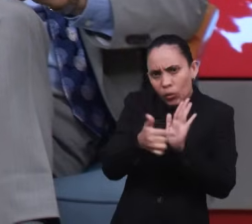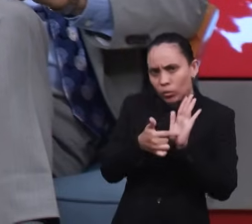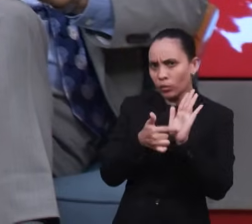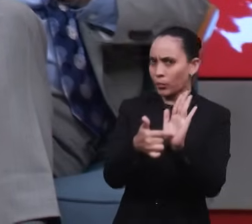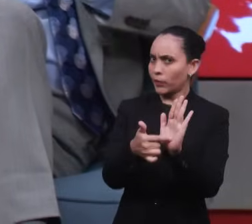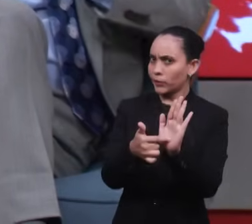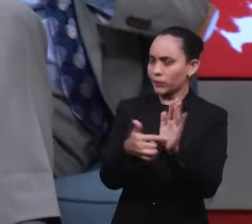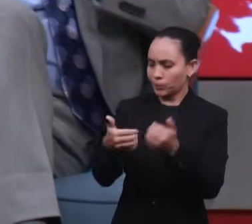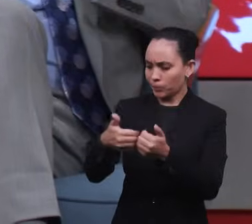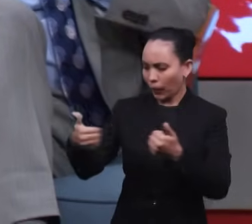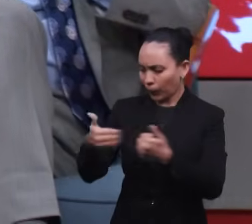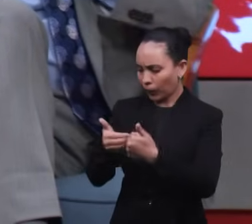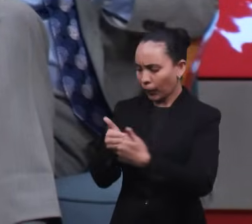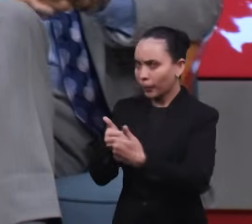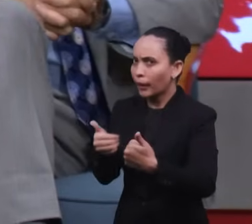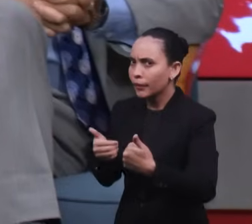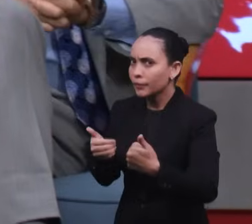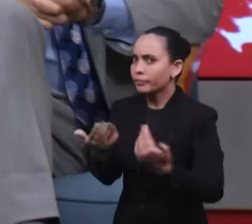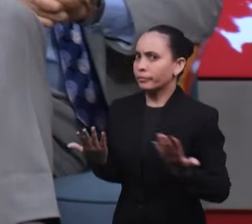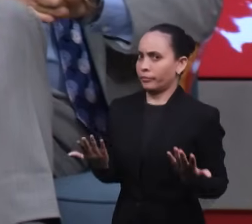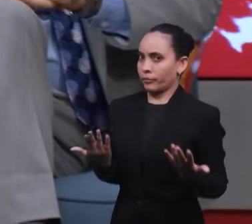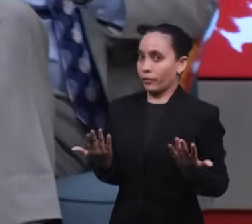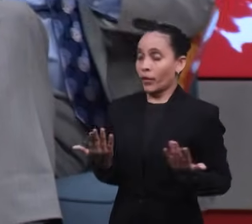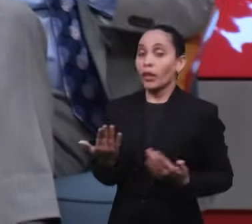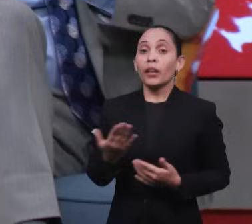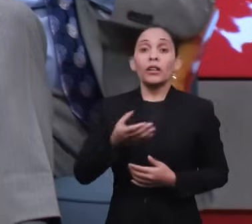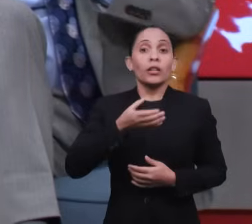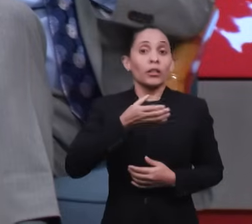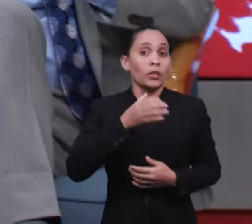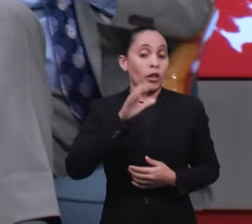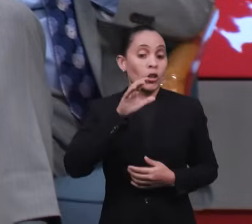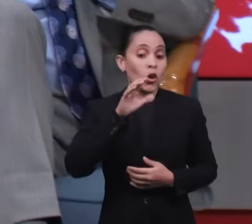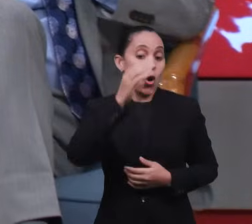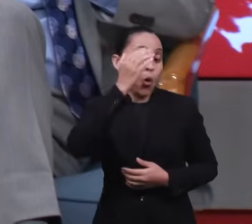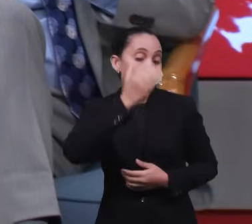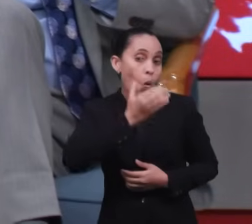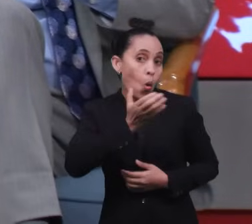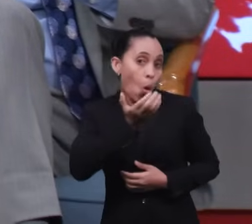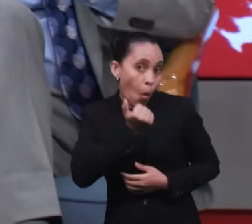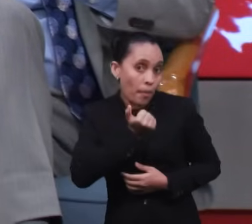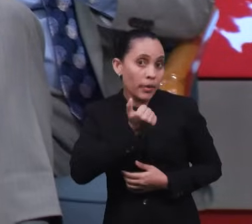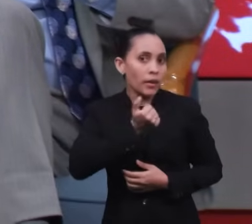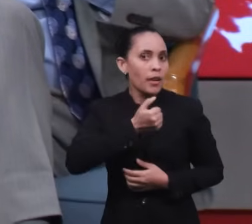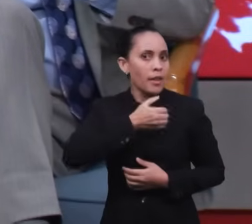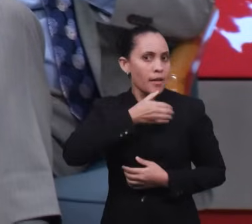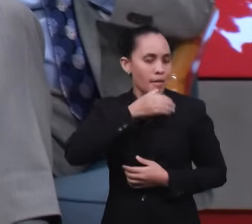carta. Então ele diz o seguinte: quem come e bebe